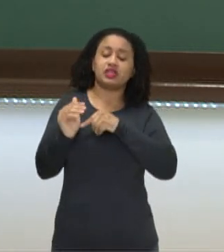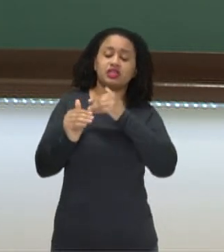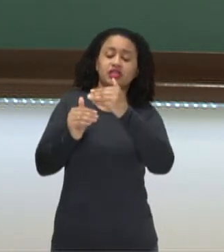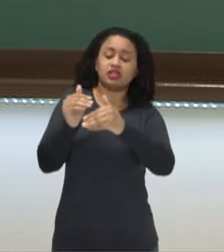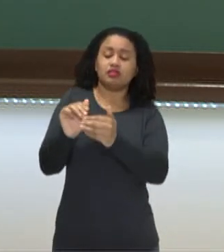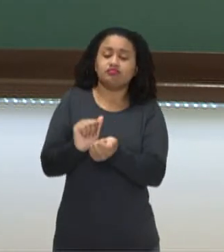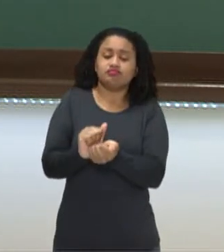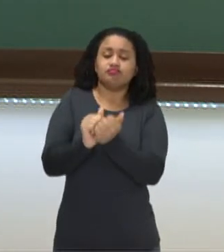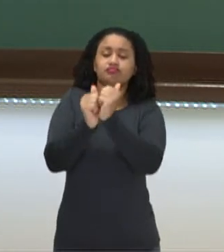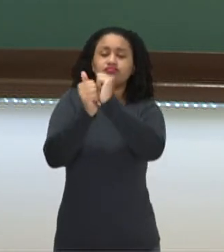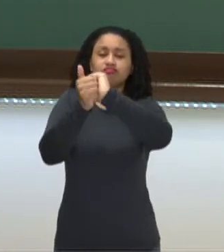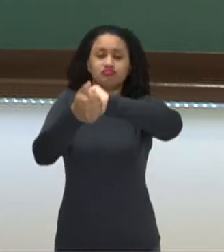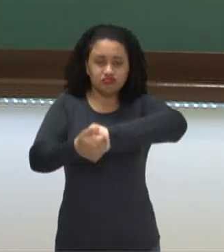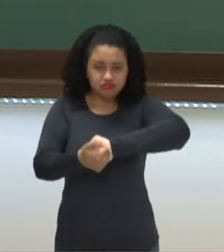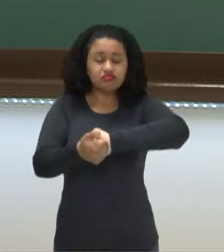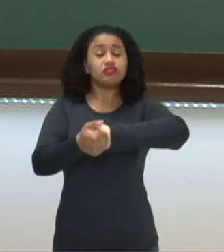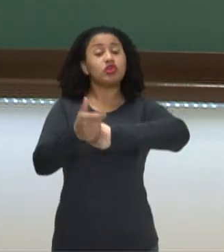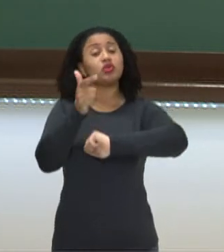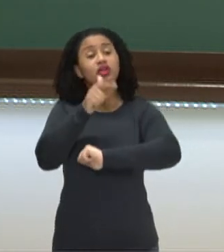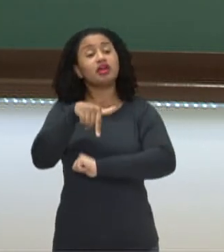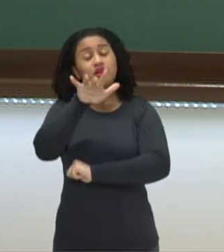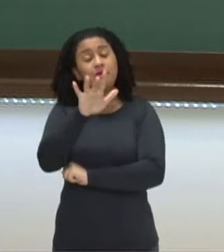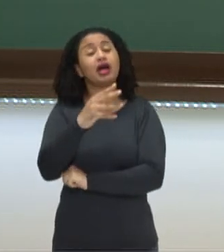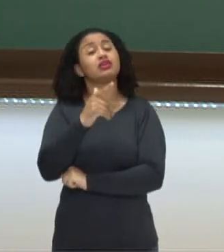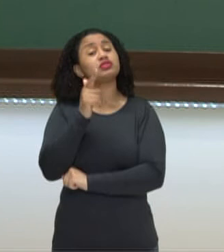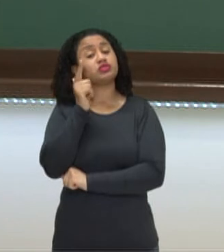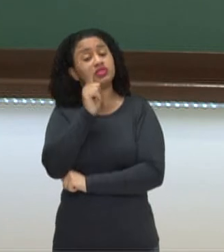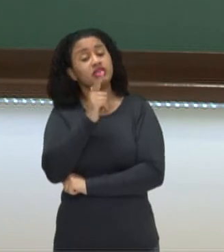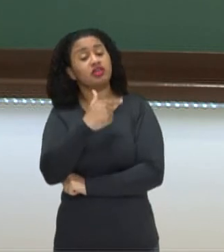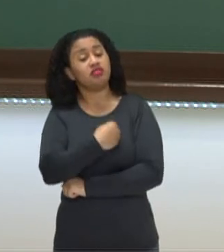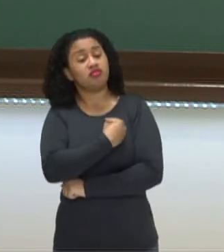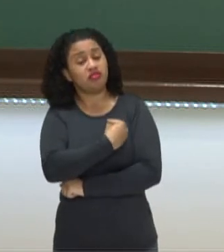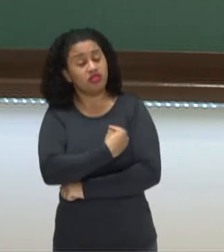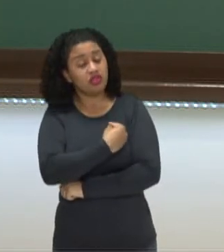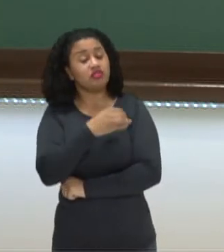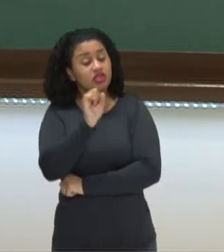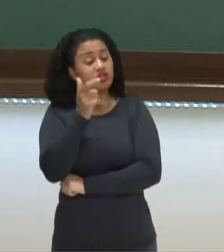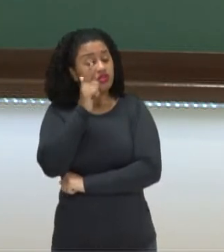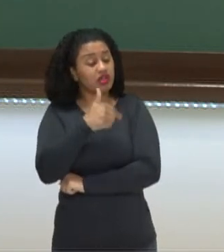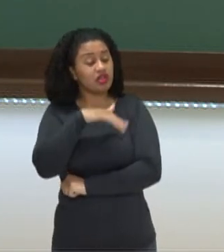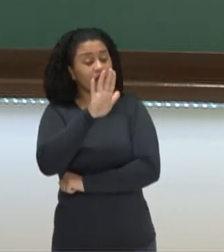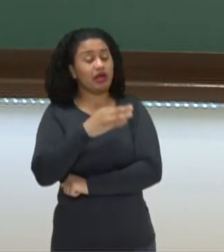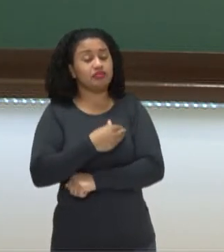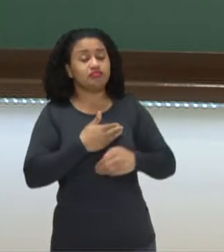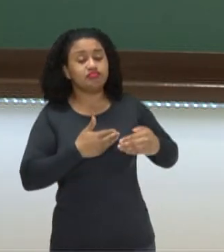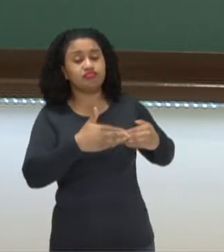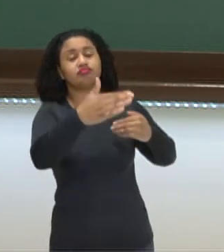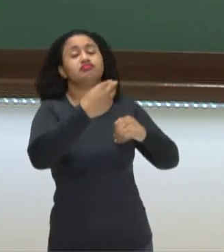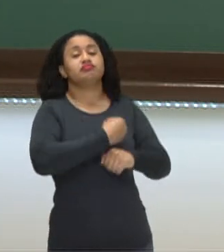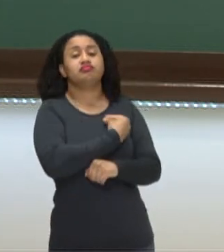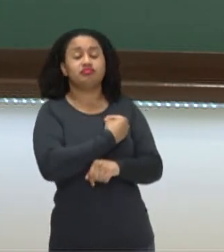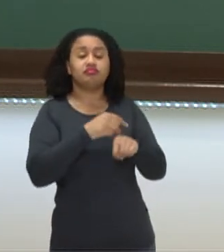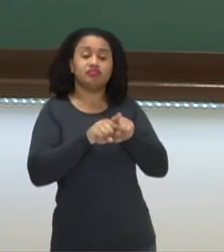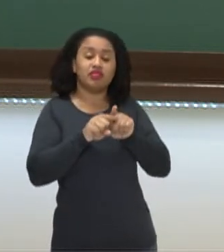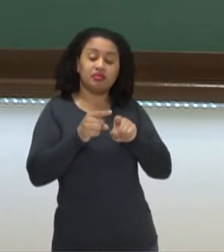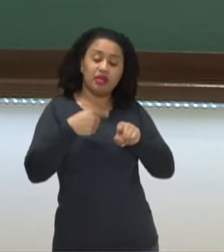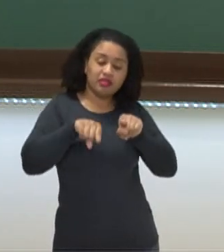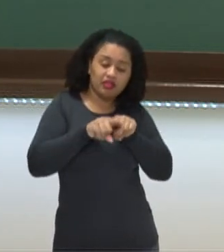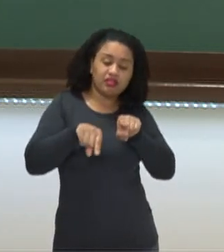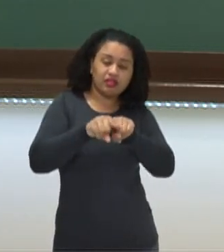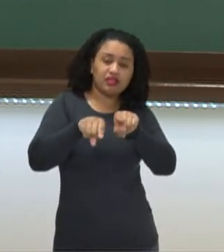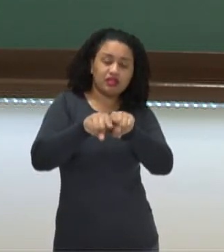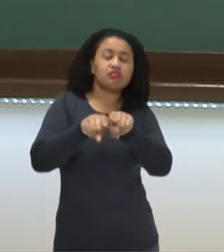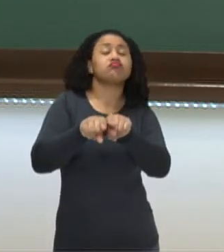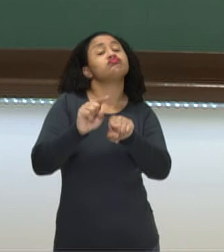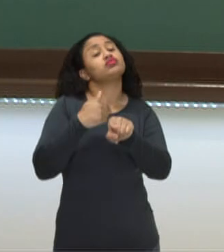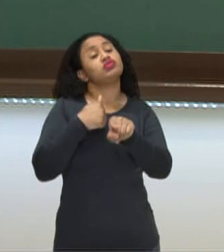vão se adaptando, eles têm mais chances de sobreviver. E se eles sobrevivem mais, eles também se reproduzem,